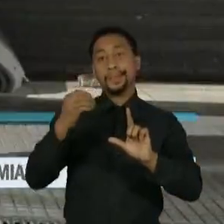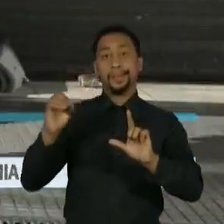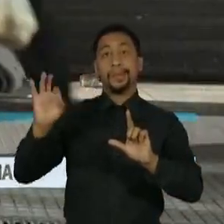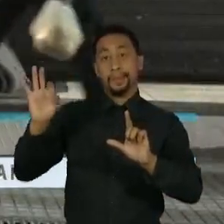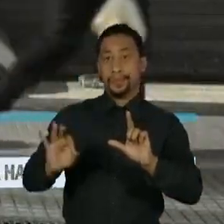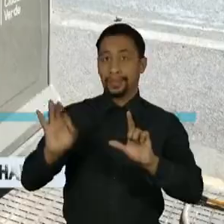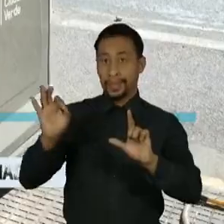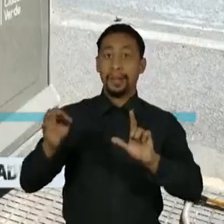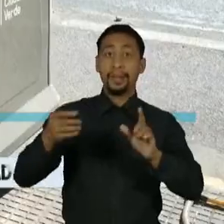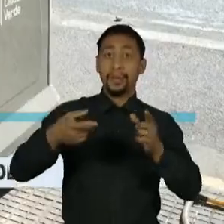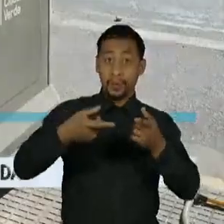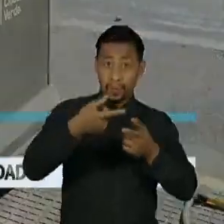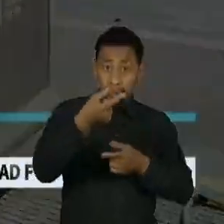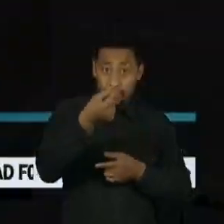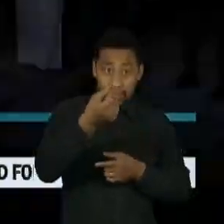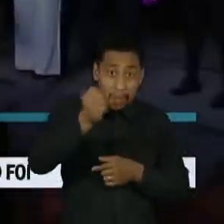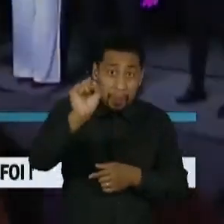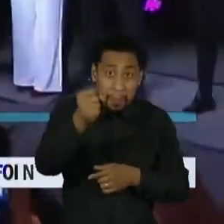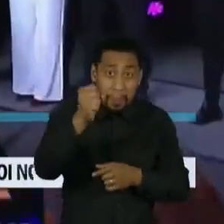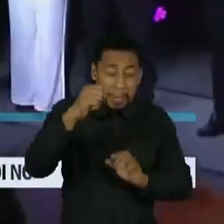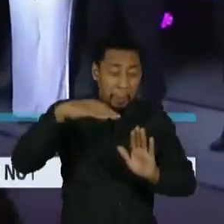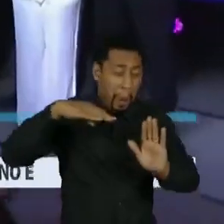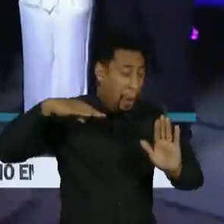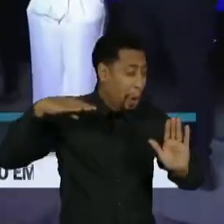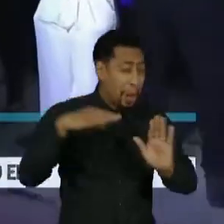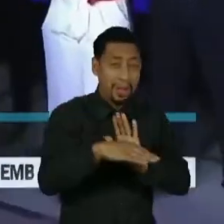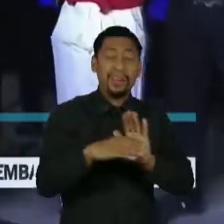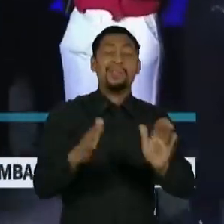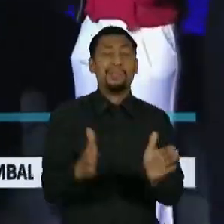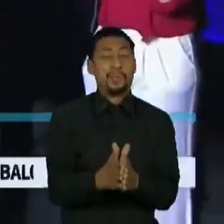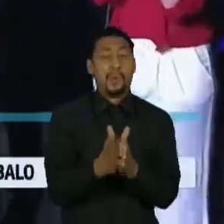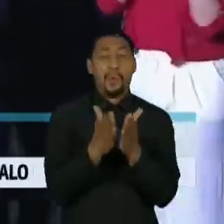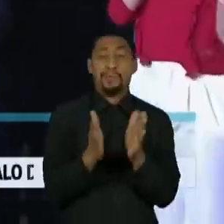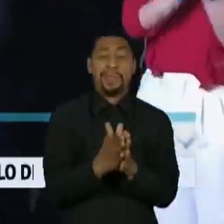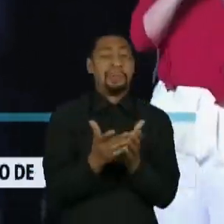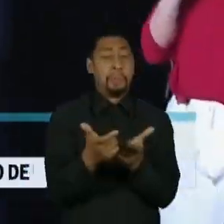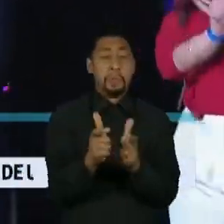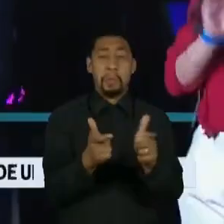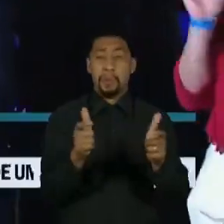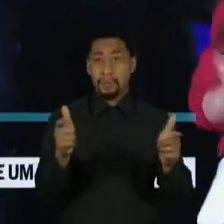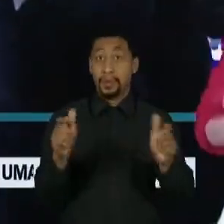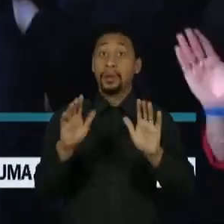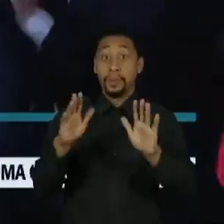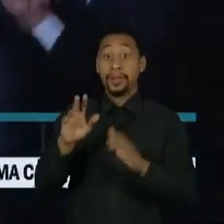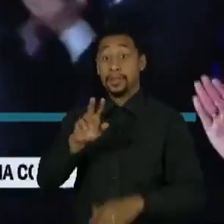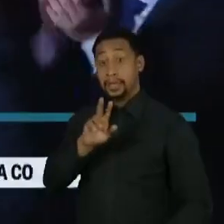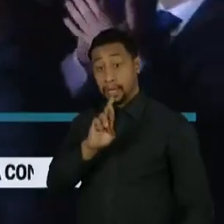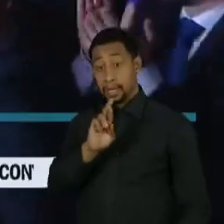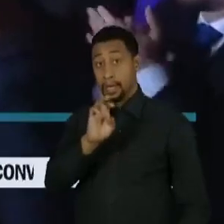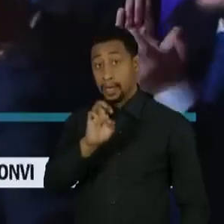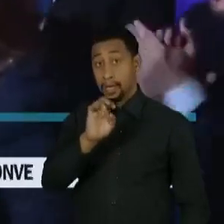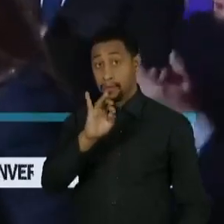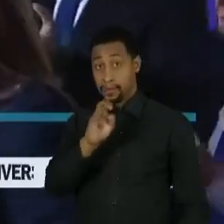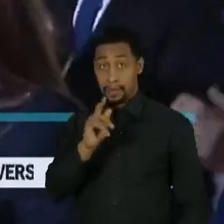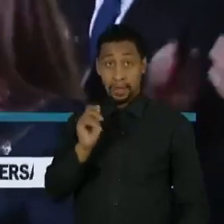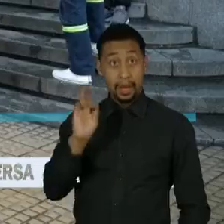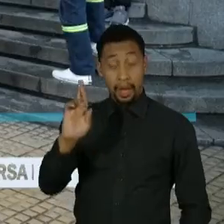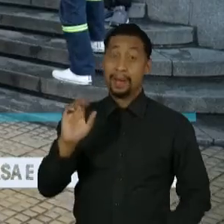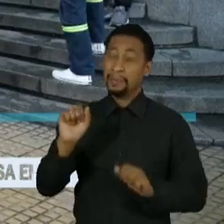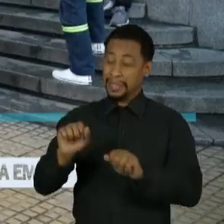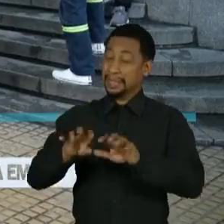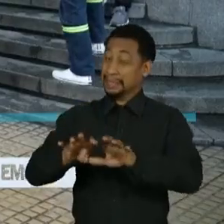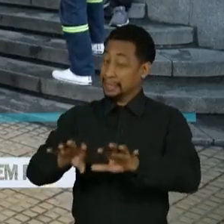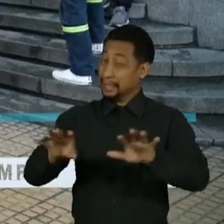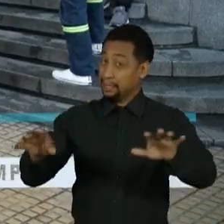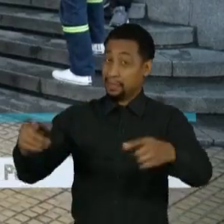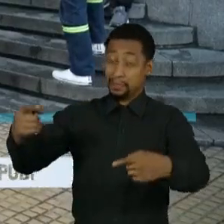desfaz e a pobreza se espalha. Mas uma possível vitória de Milei traz o risco de um ruído na comunicação entre